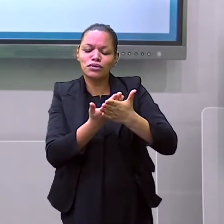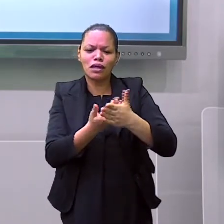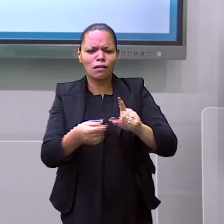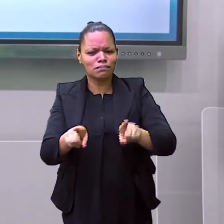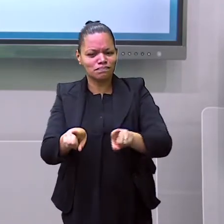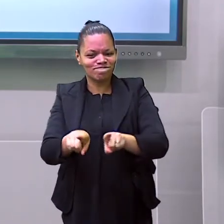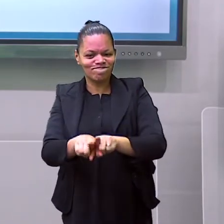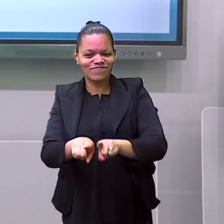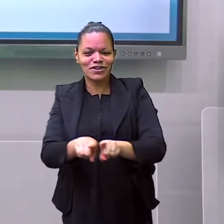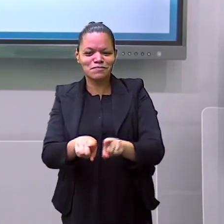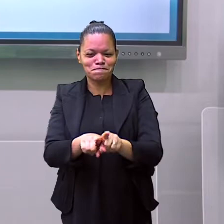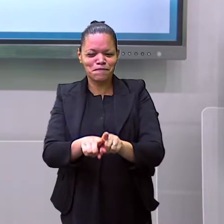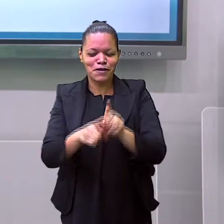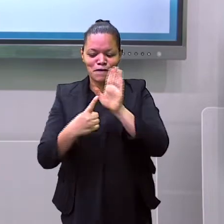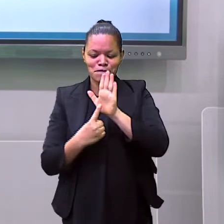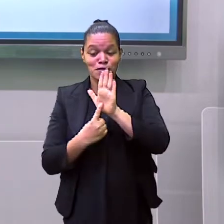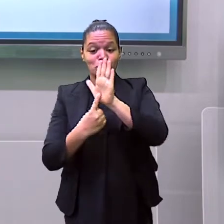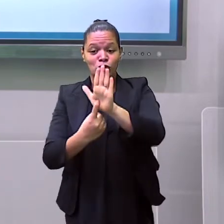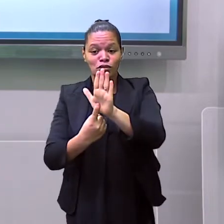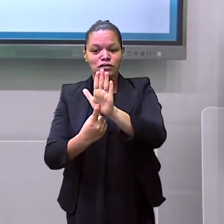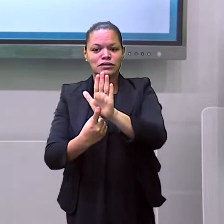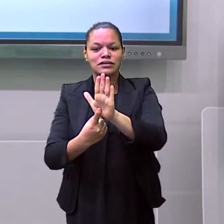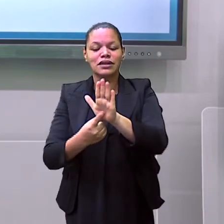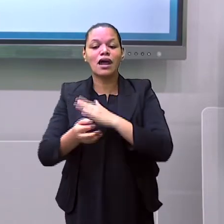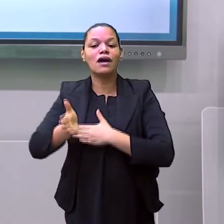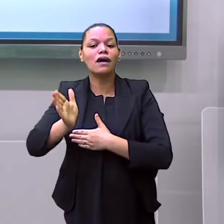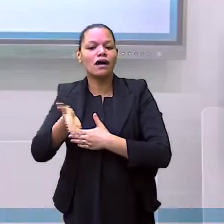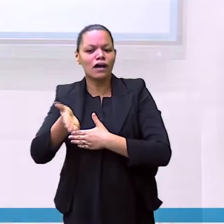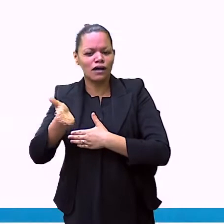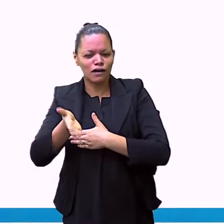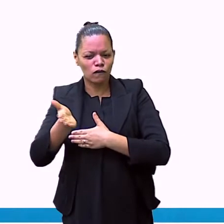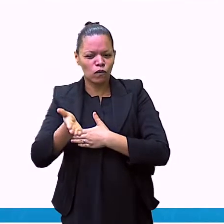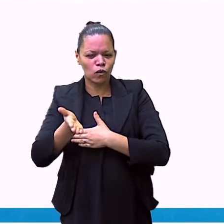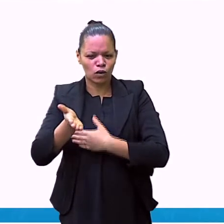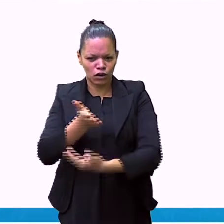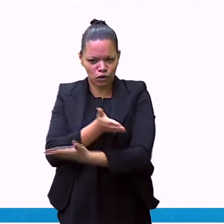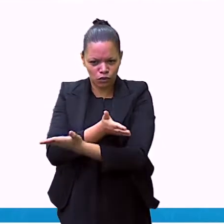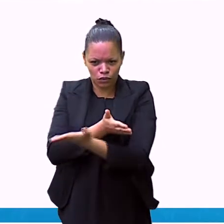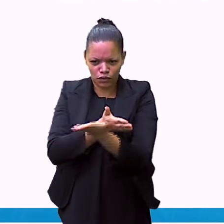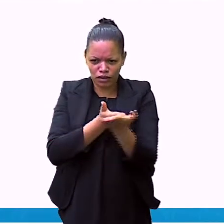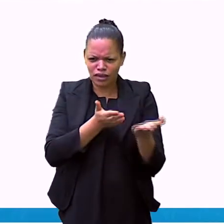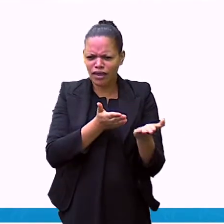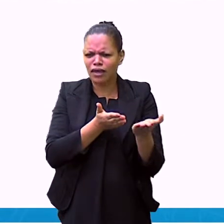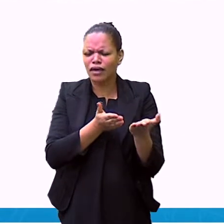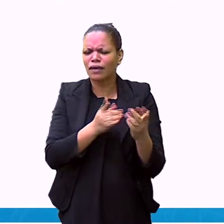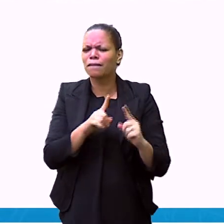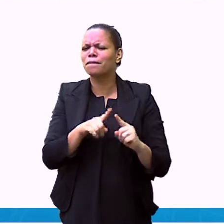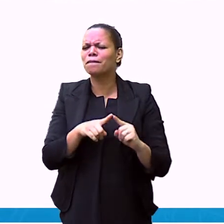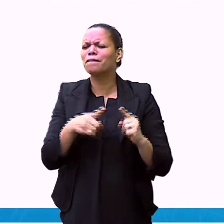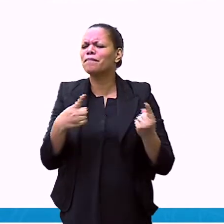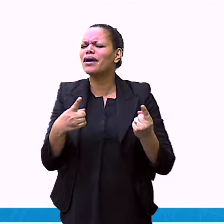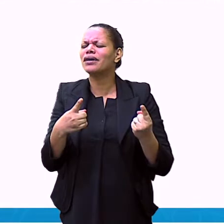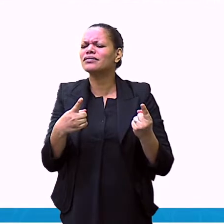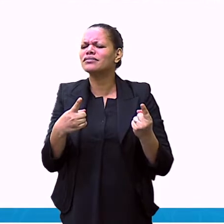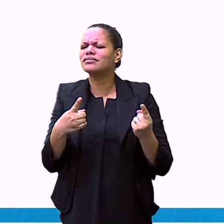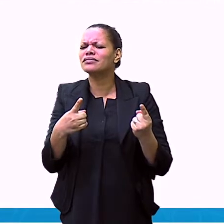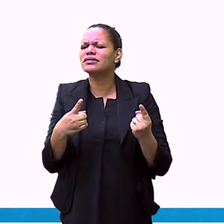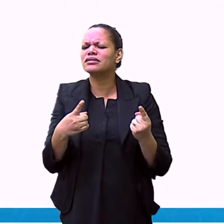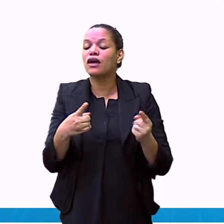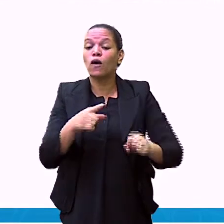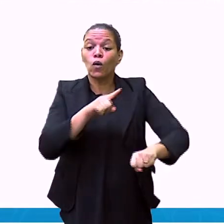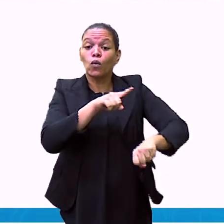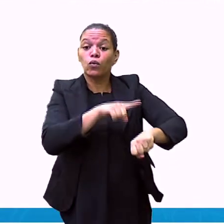Mas o que é o tempo histórico? O tempo histórico, ele é quando traçamos um limite